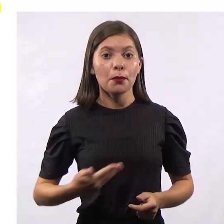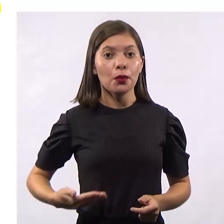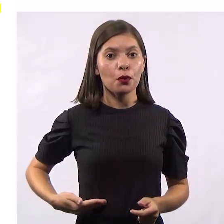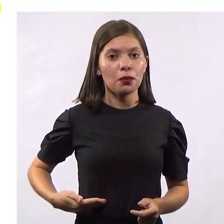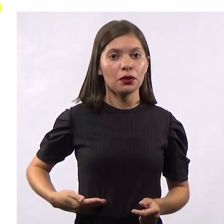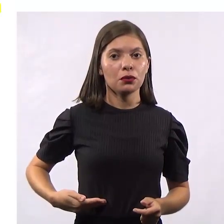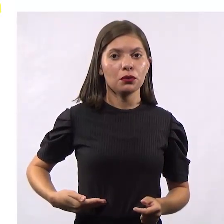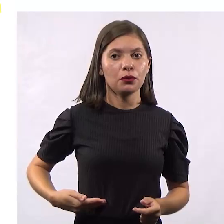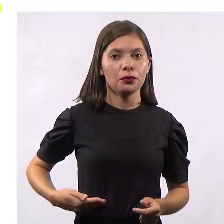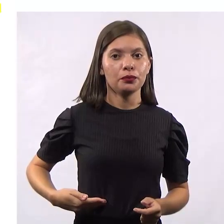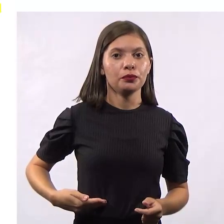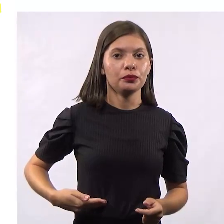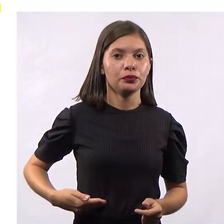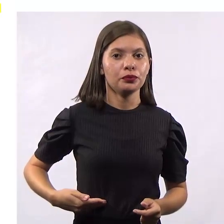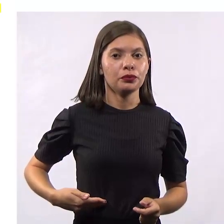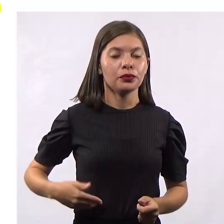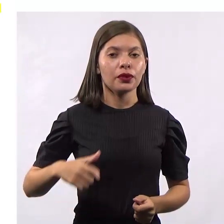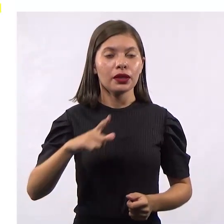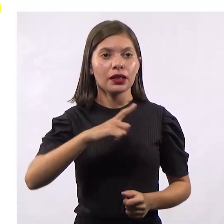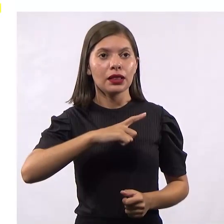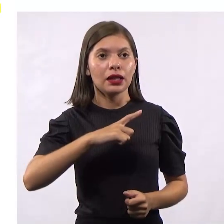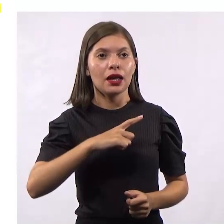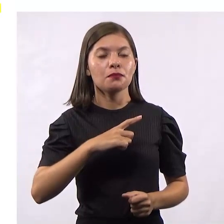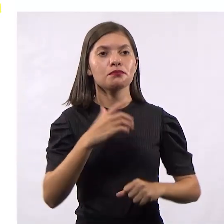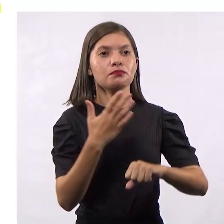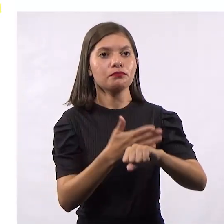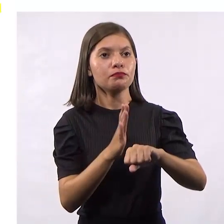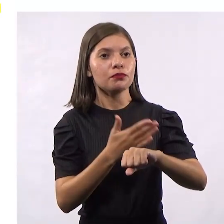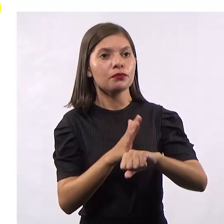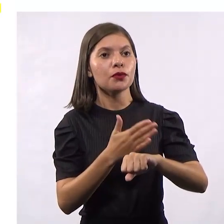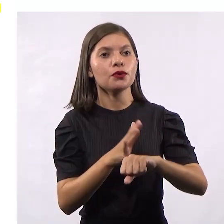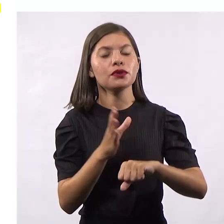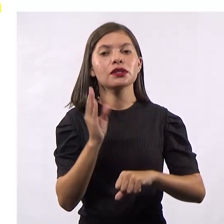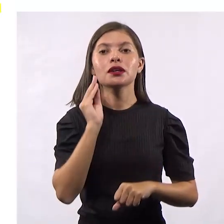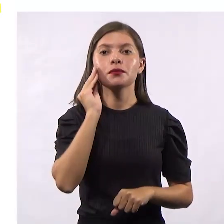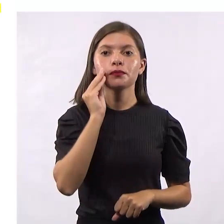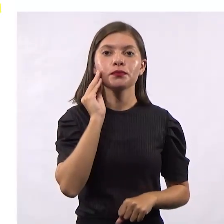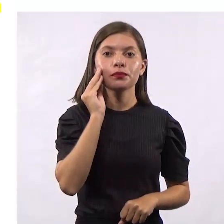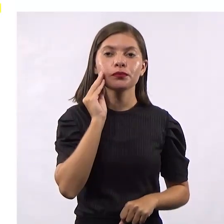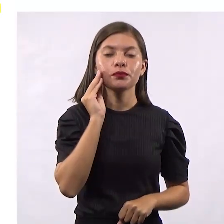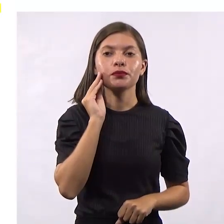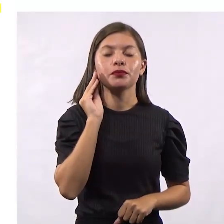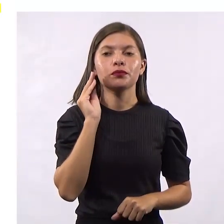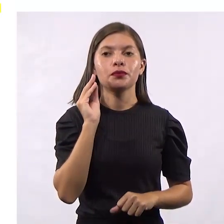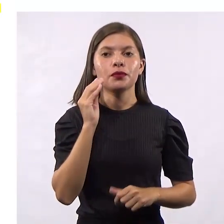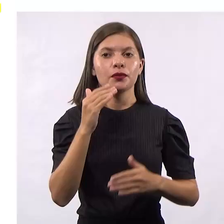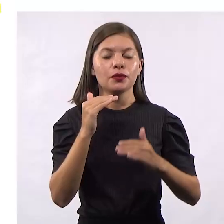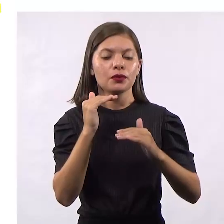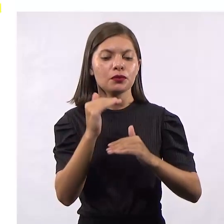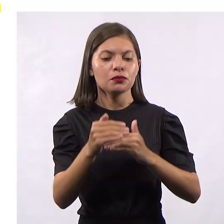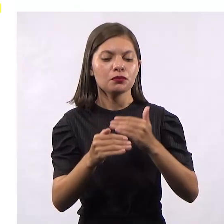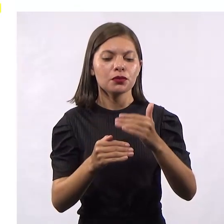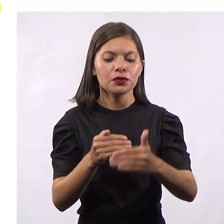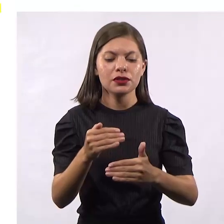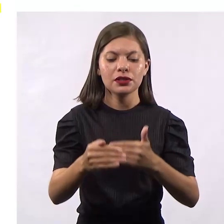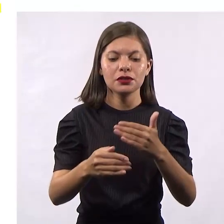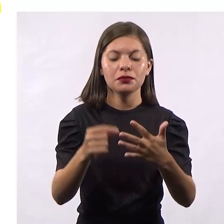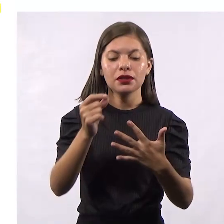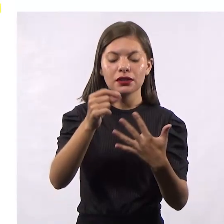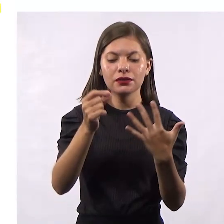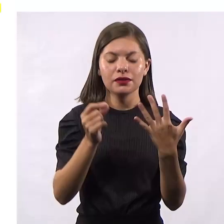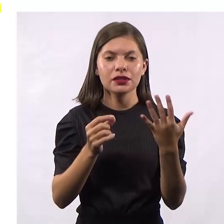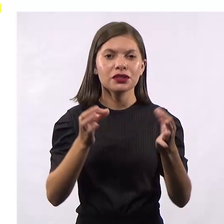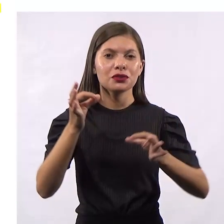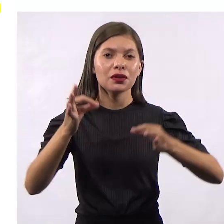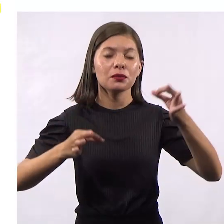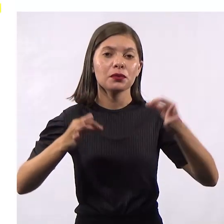exigir amostra ou prova do bem, né? No procedimento de pré-qualificação permanente na fase